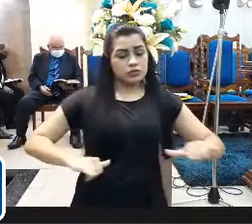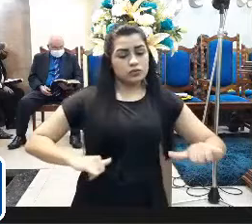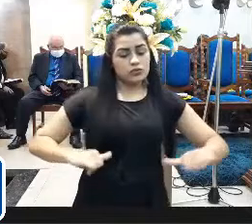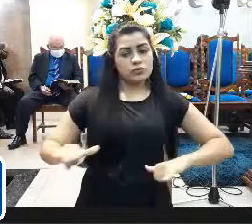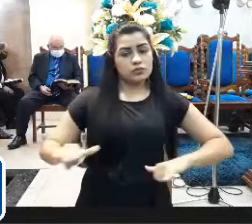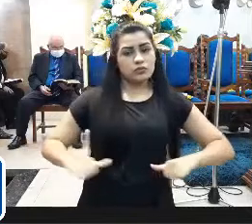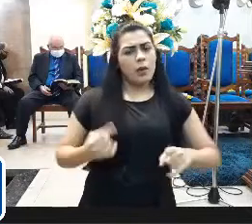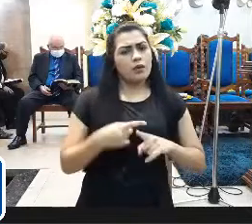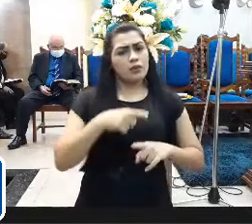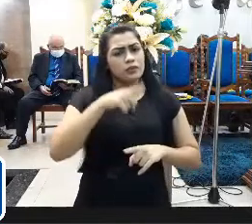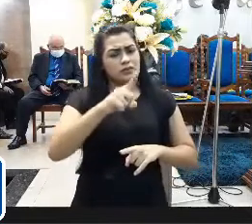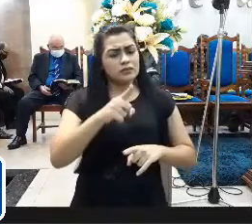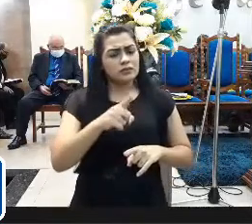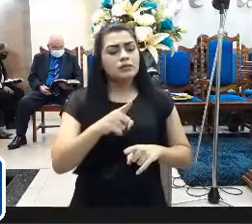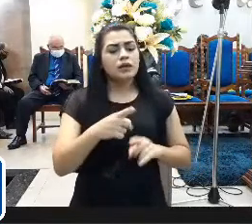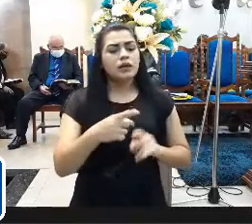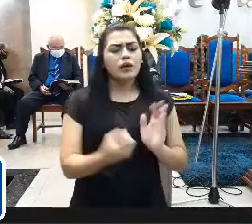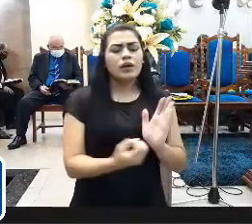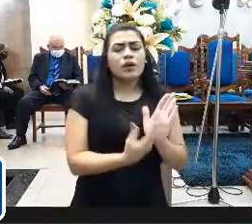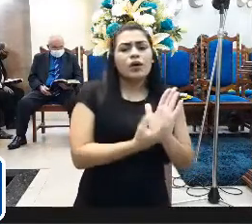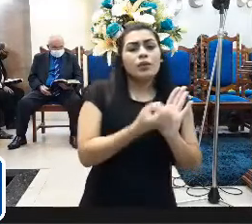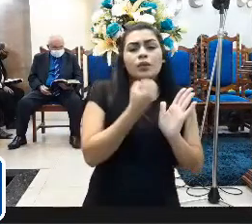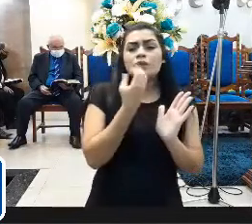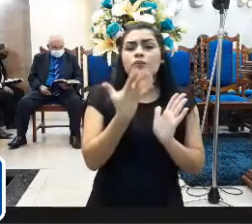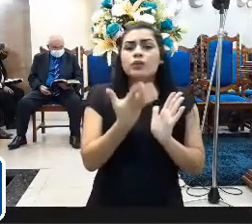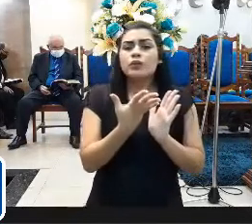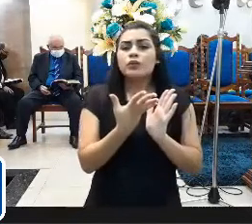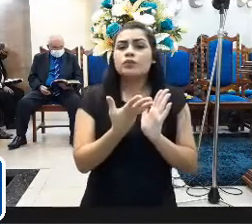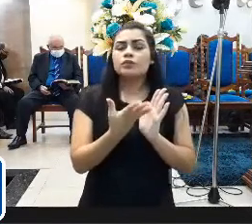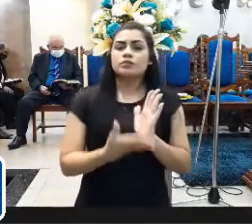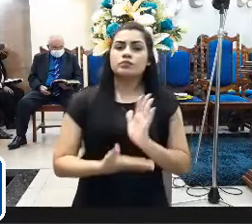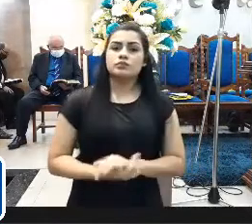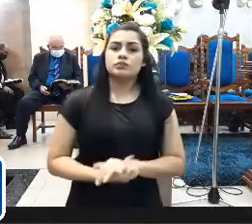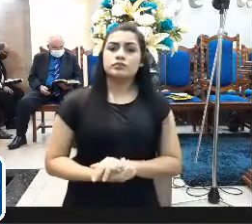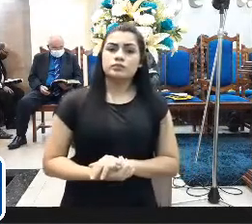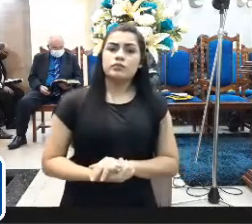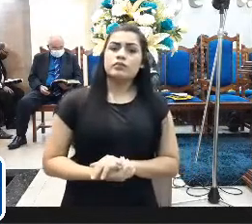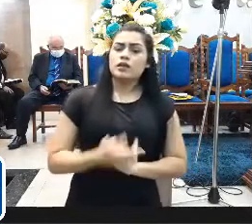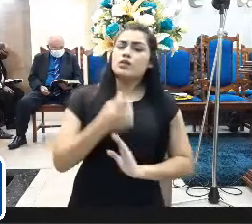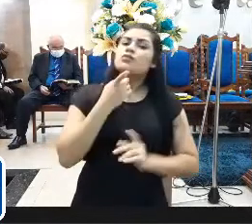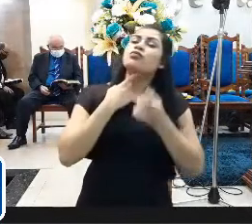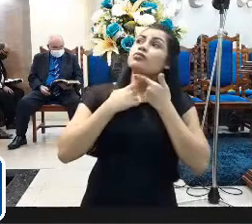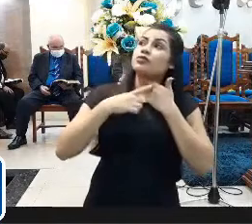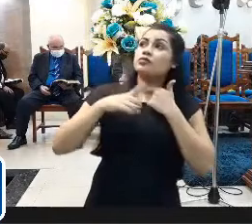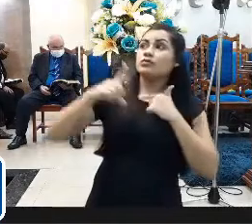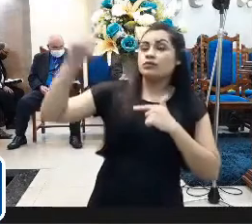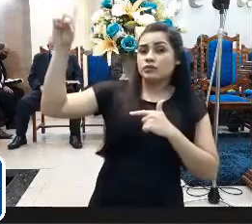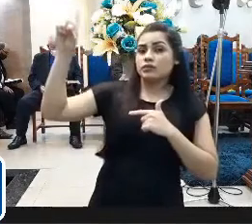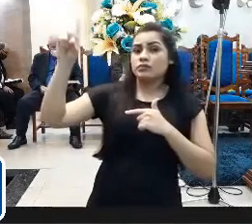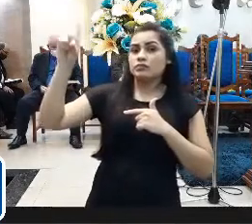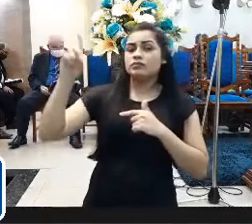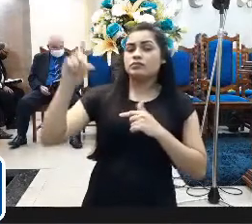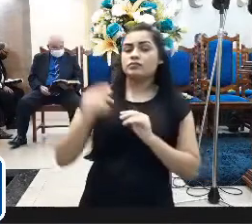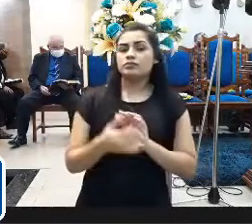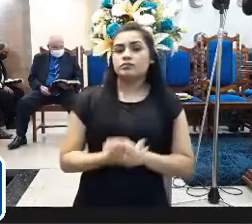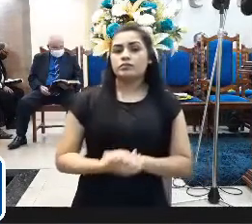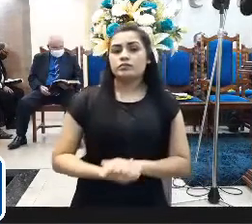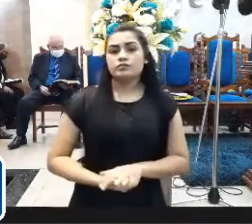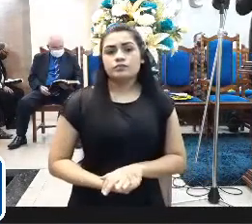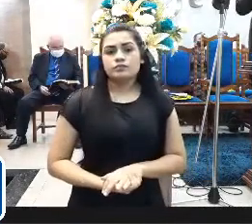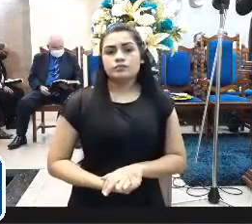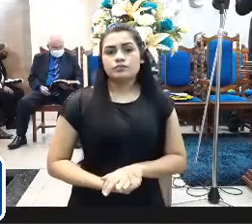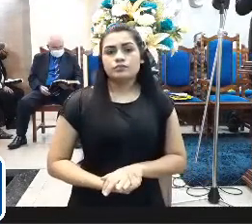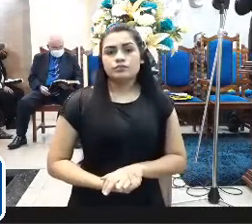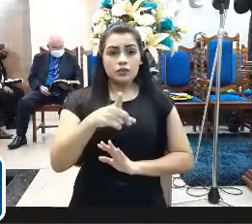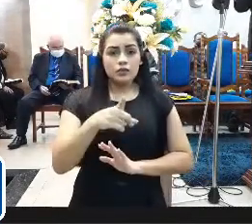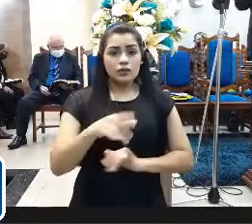que padeçais fazendo o se a vontade de Deus assim o quer, do que fazendo o mal. Você está sofrendo é porque